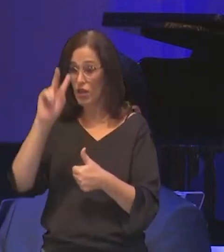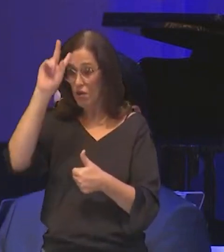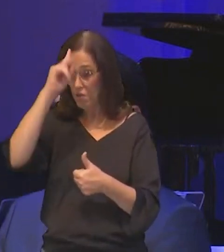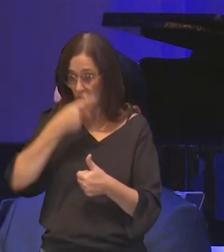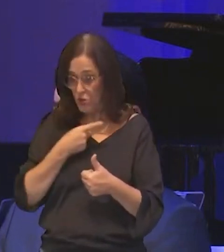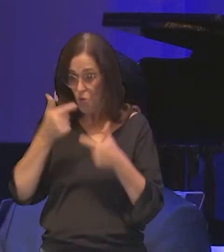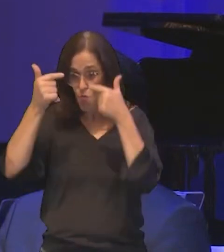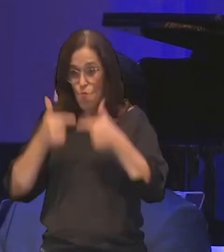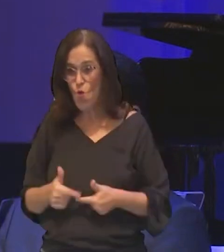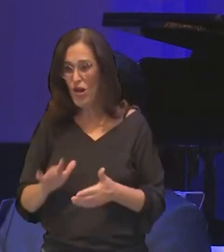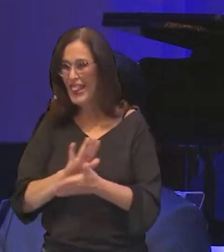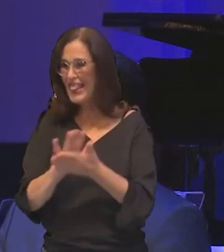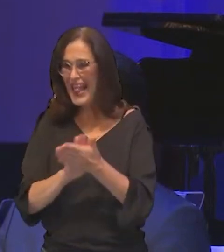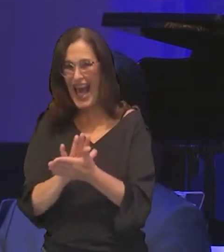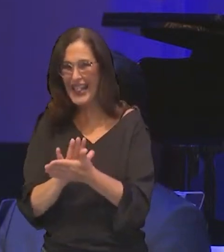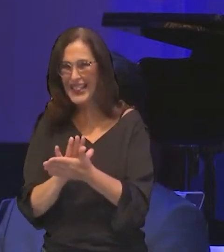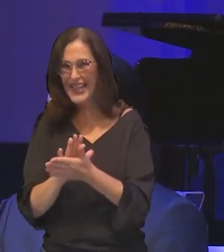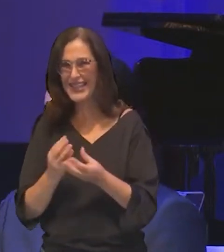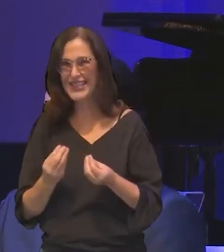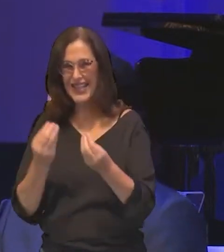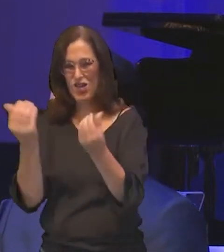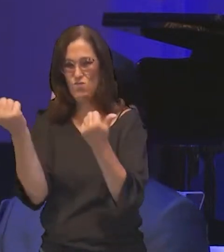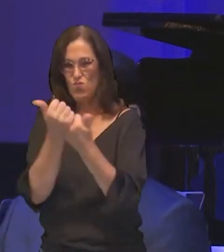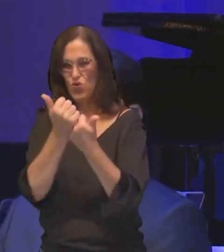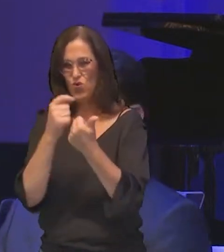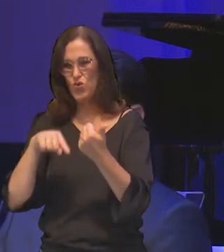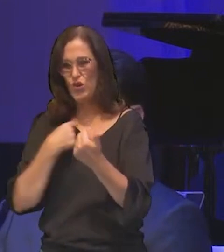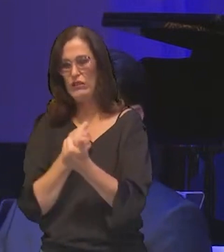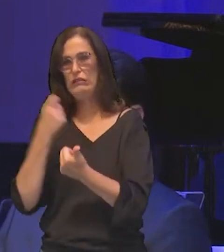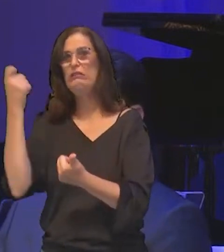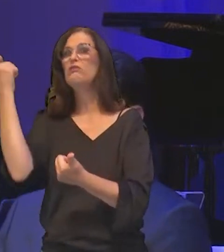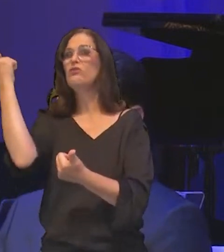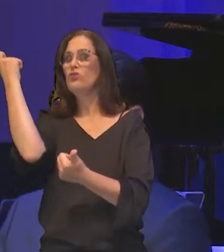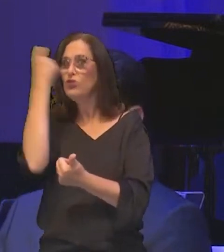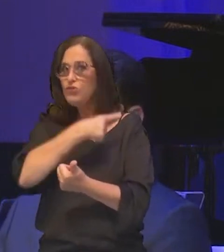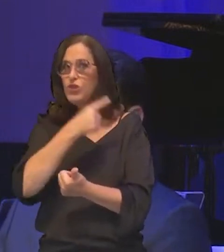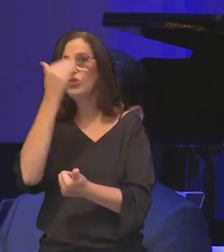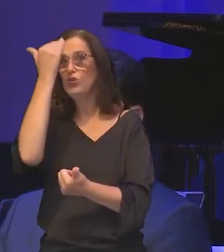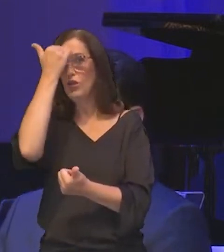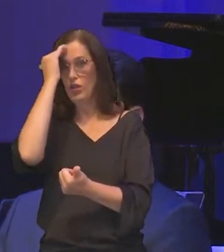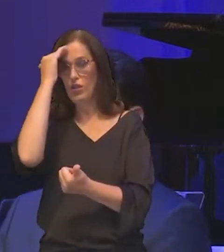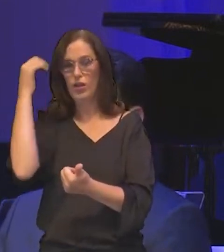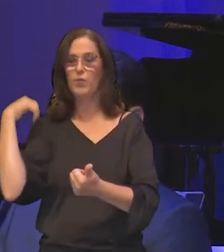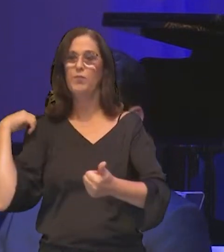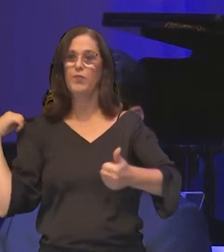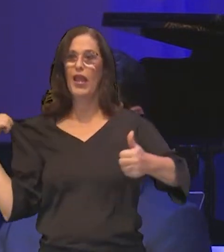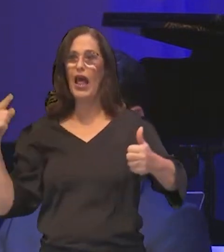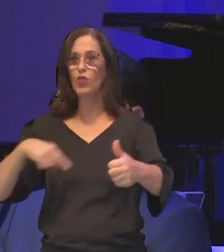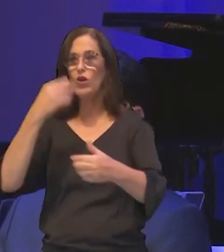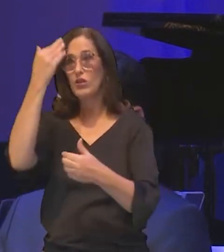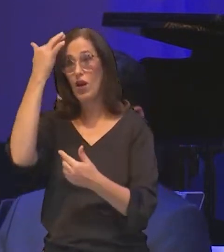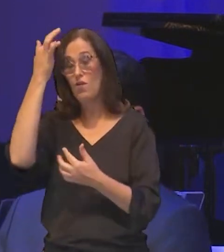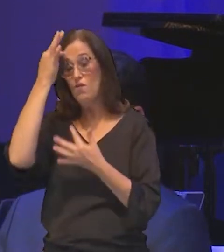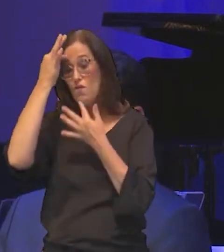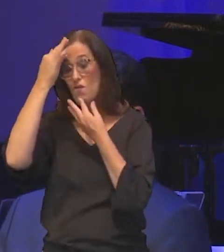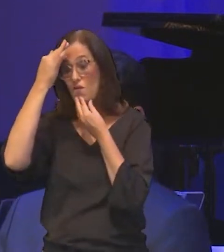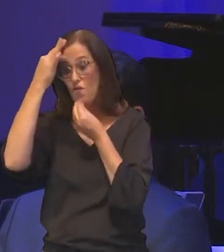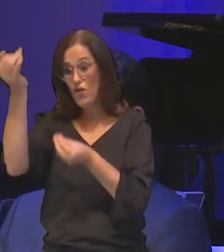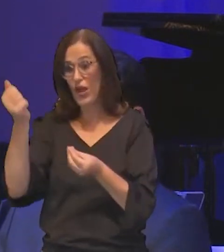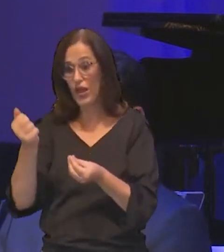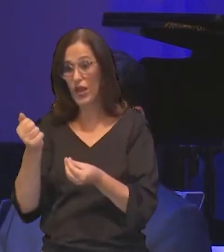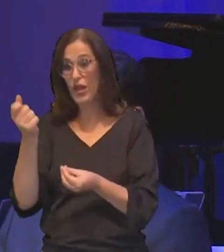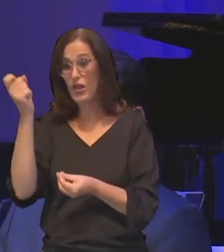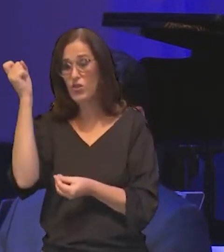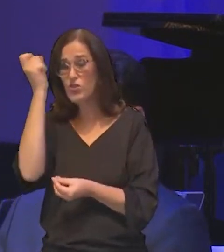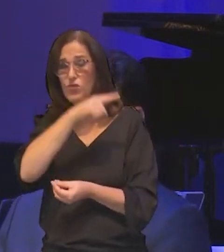se entregou por nós, tem ficado cada vez mais difícil. A nossa fé tem sido cada vez mais